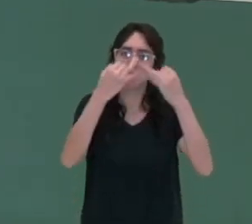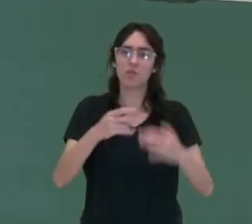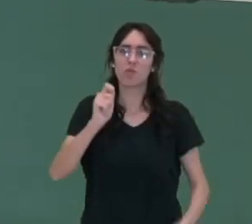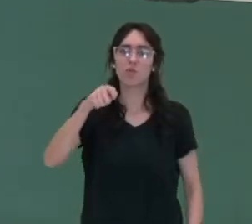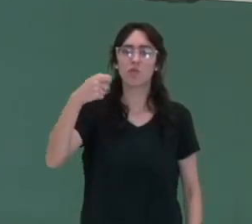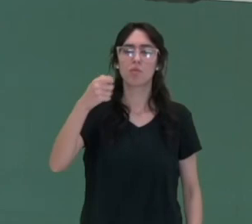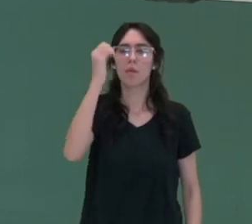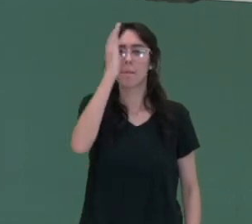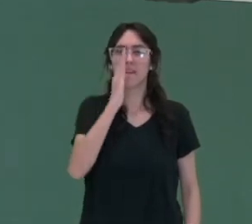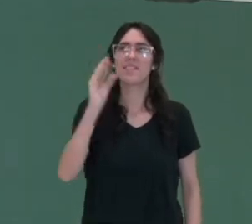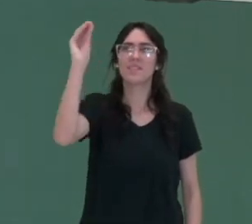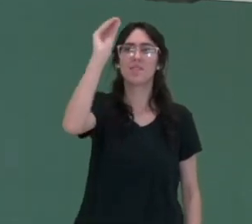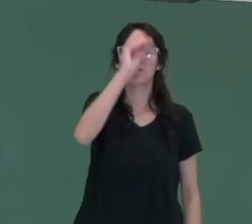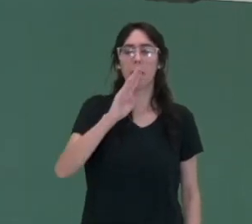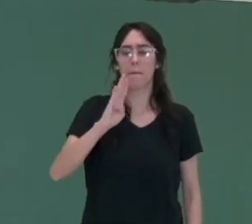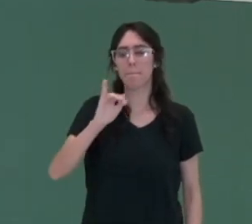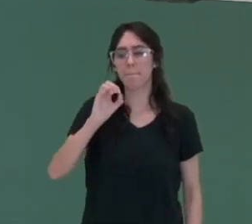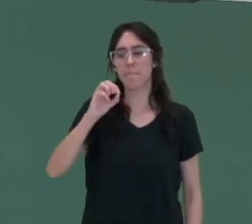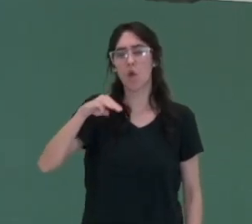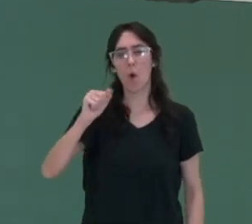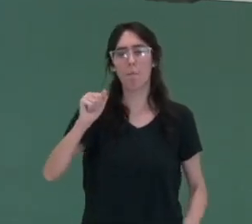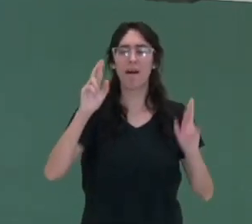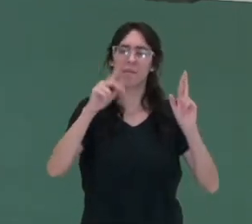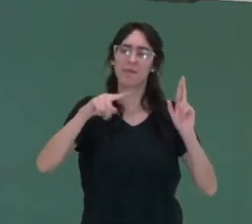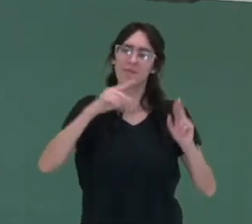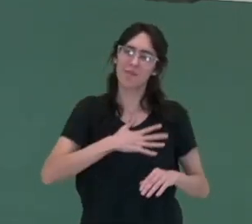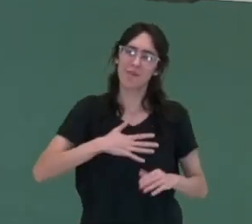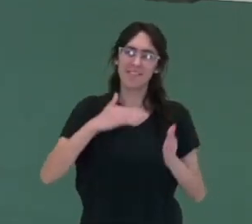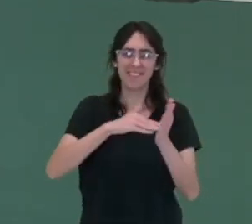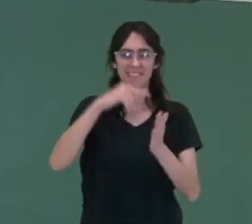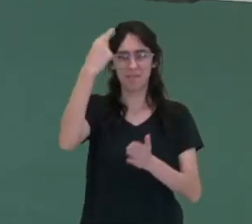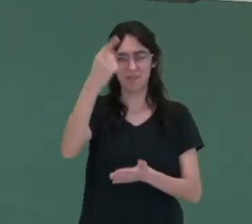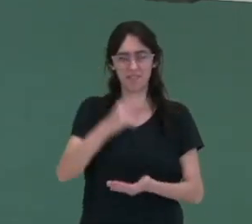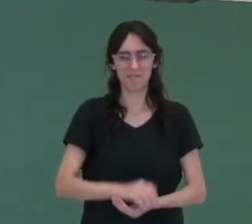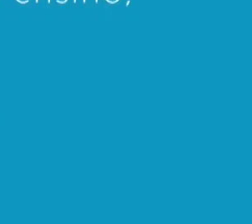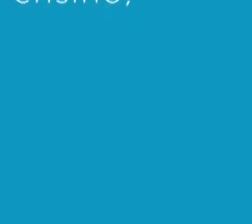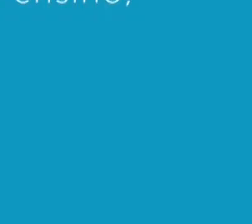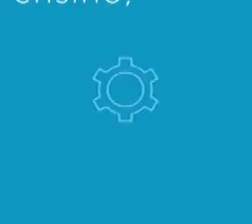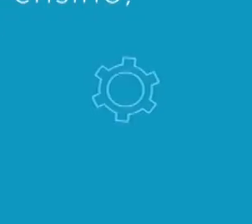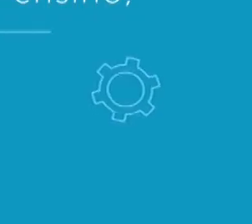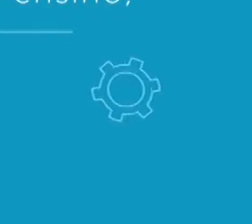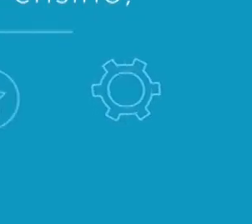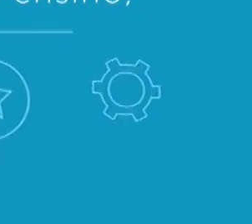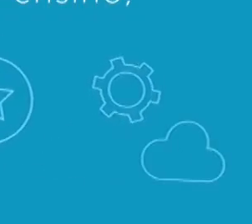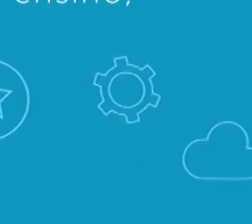vídeo nós falamos sobre os biomas brasileiros, espero que tenham gostado e até breve!